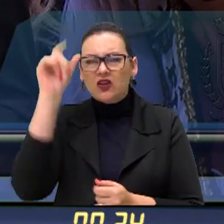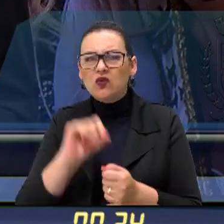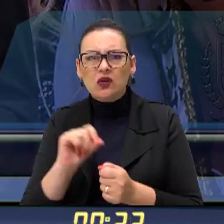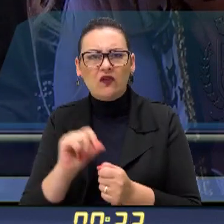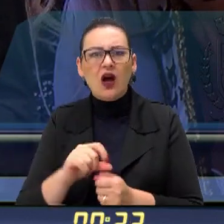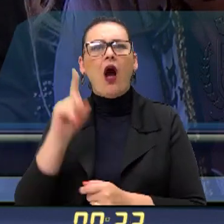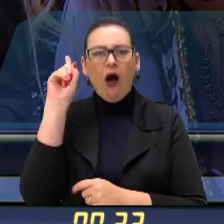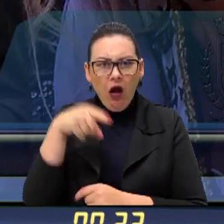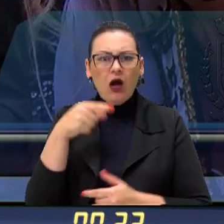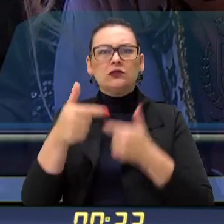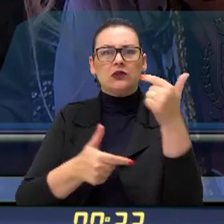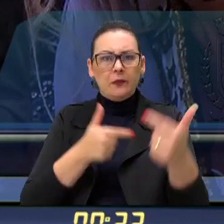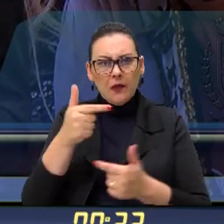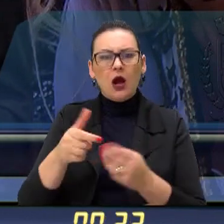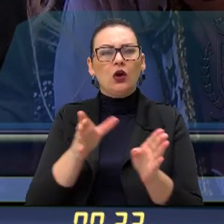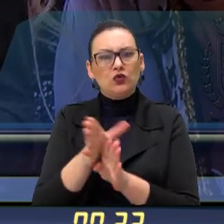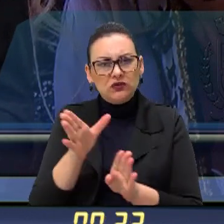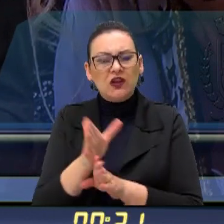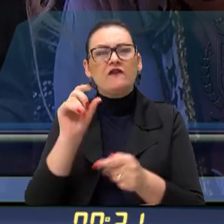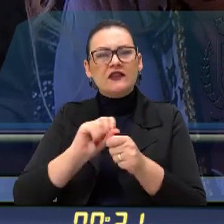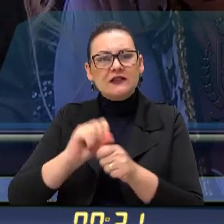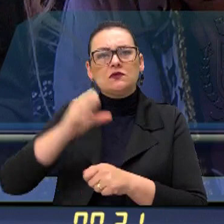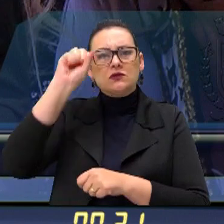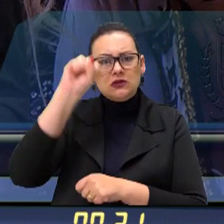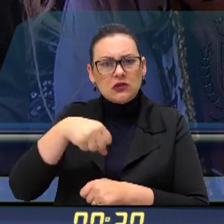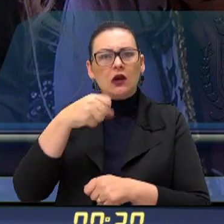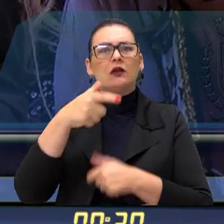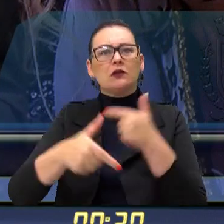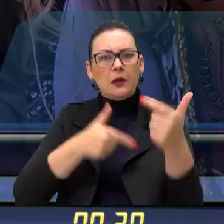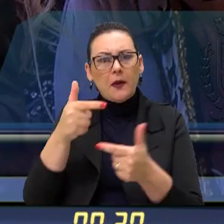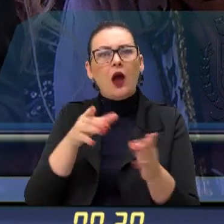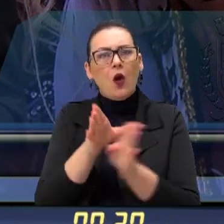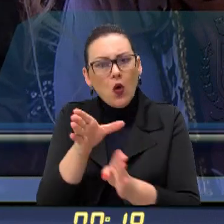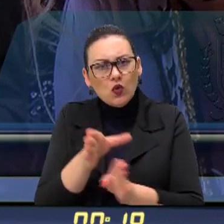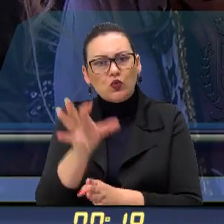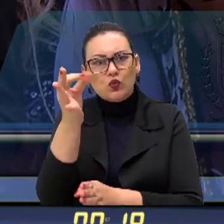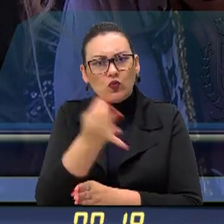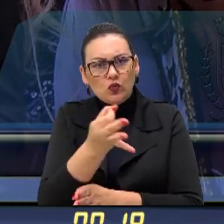Esse é o trabalho do Conselho. Estão fazendo, sim, a função de Conselho.